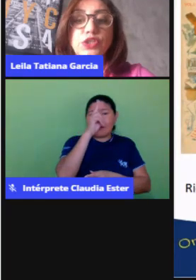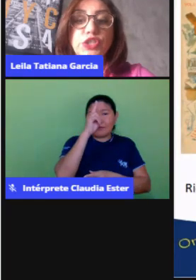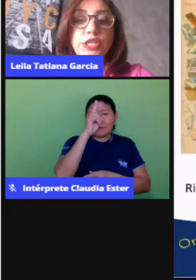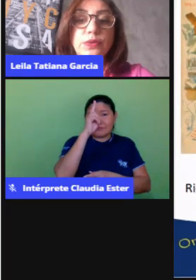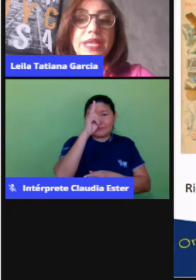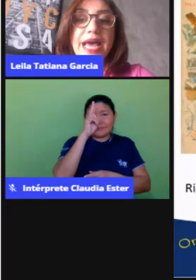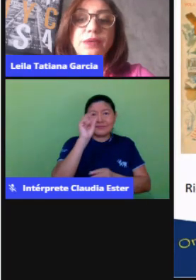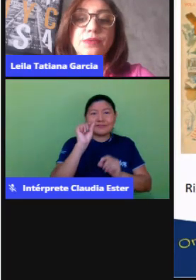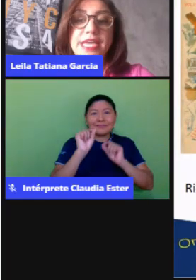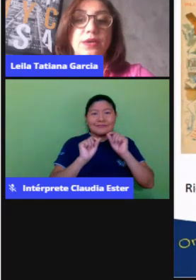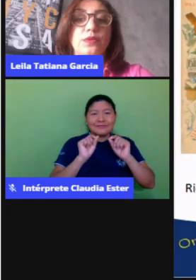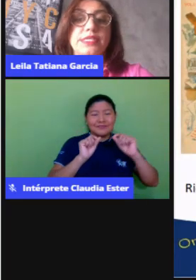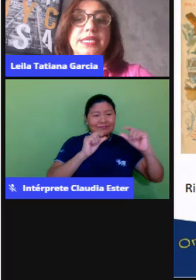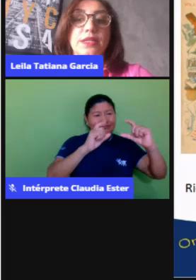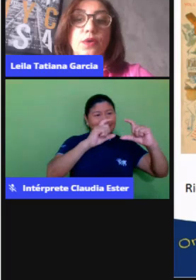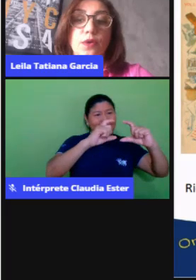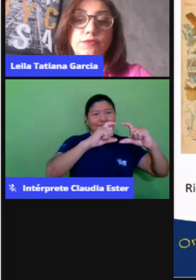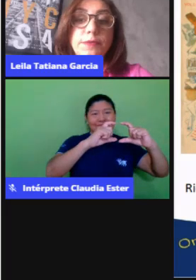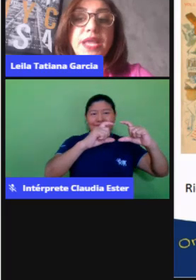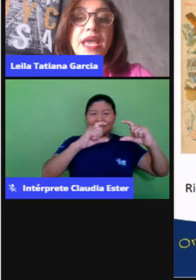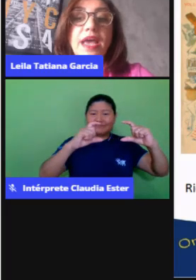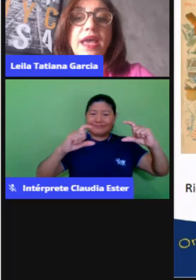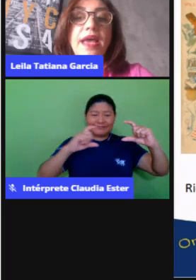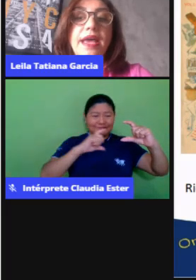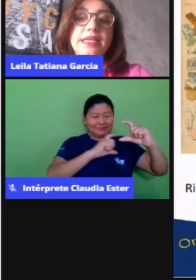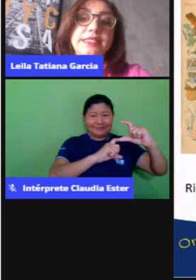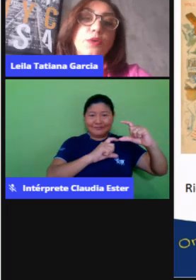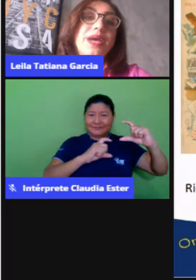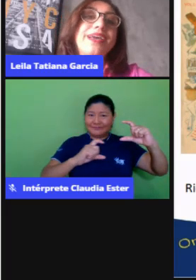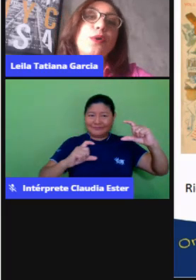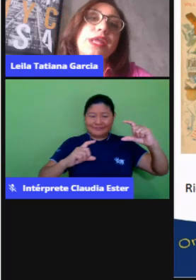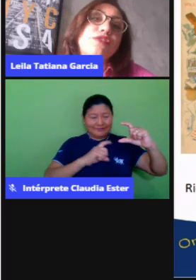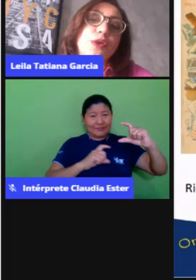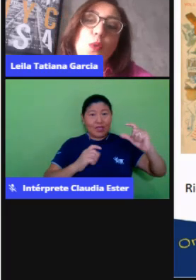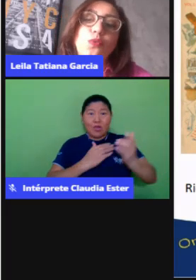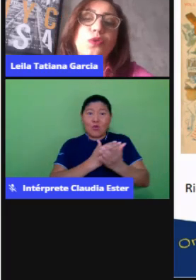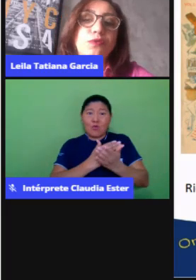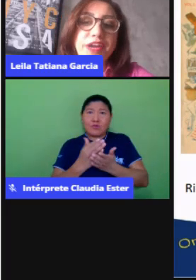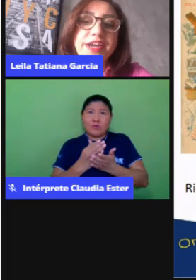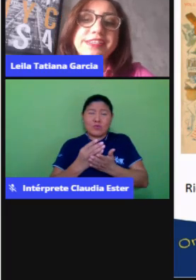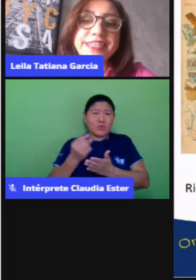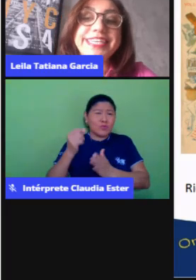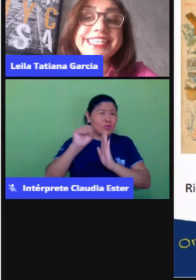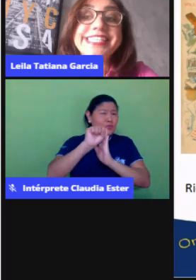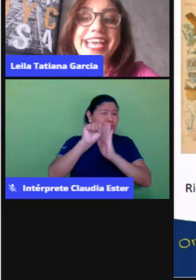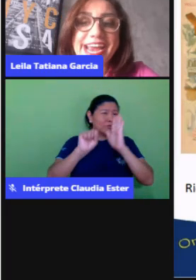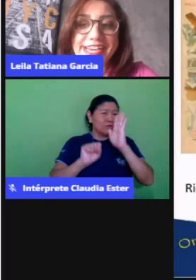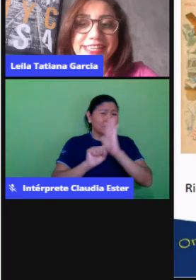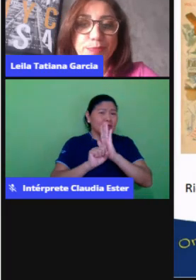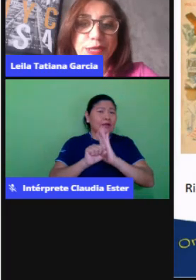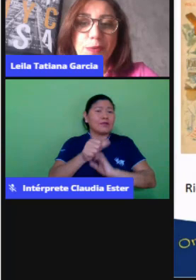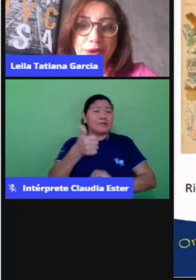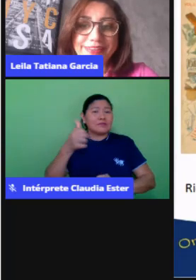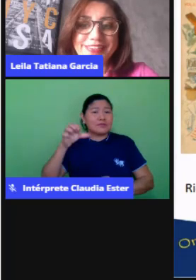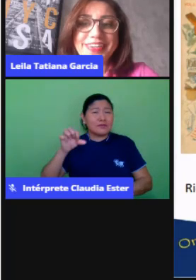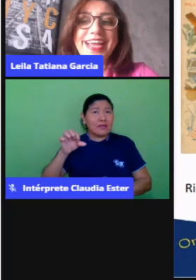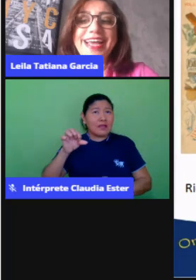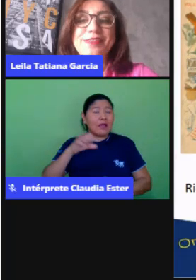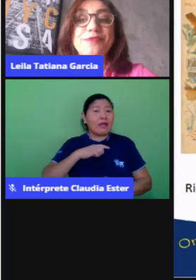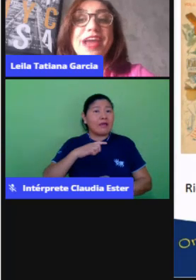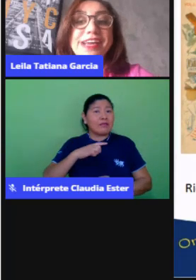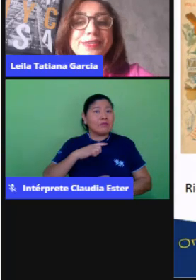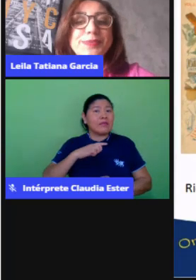Ela surgiu lá no século XIX, elas têm uma origem controversa e incerta, por